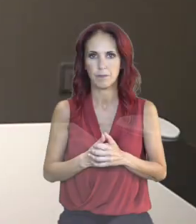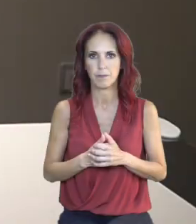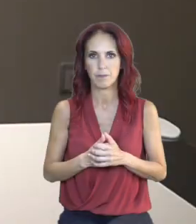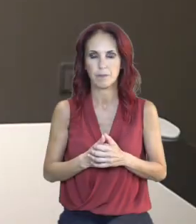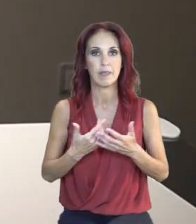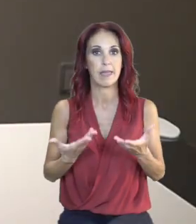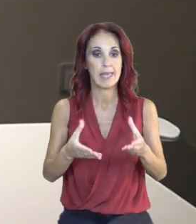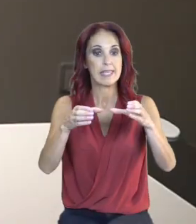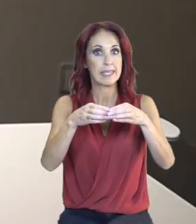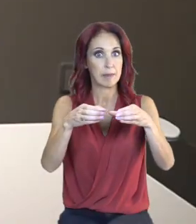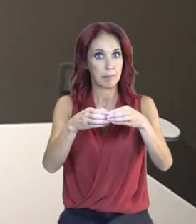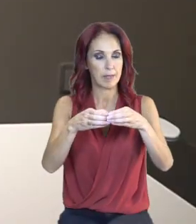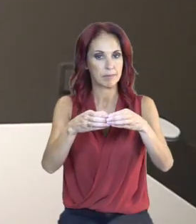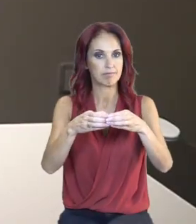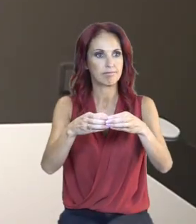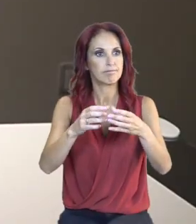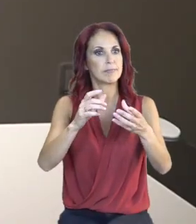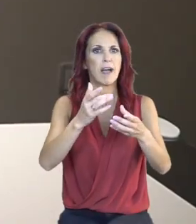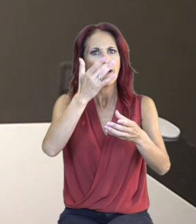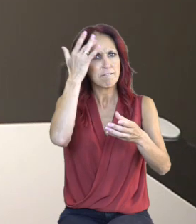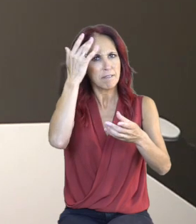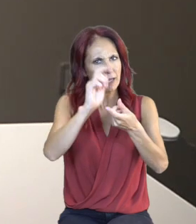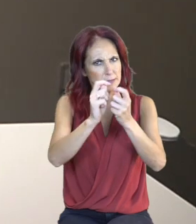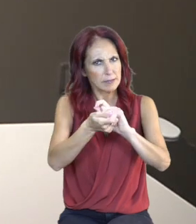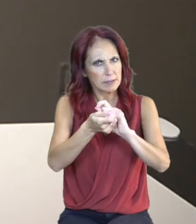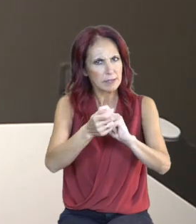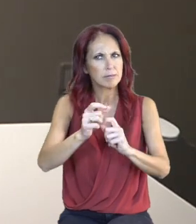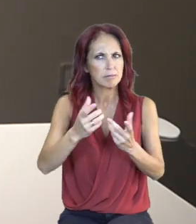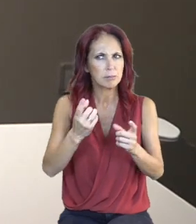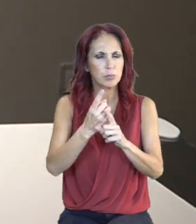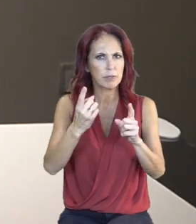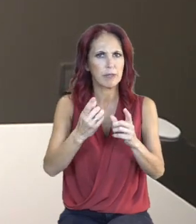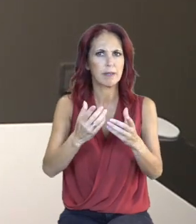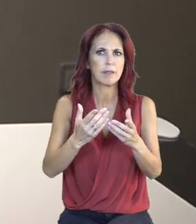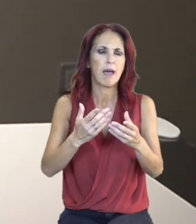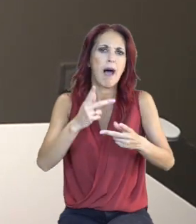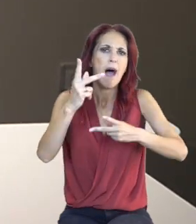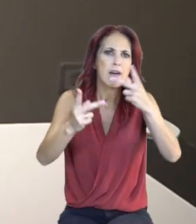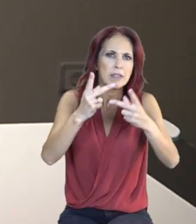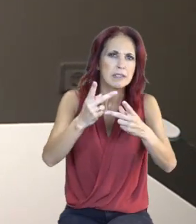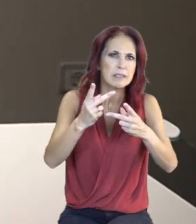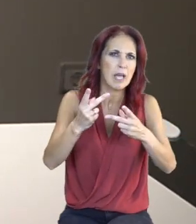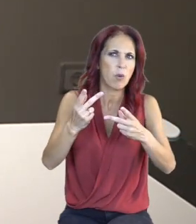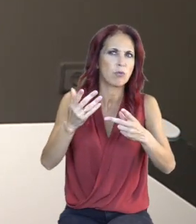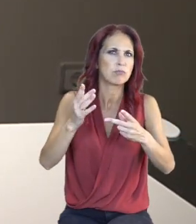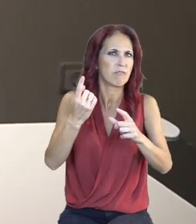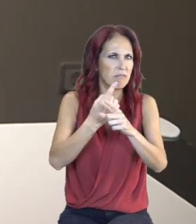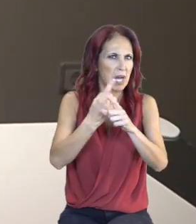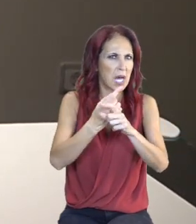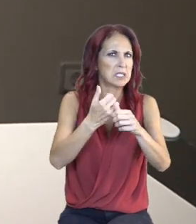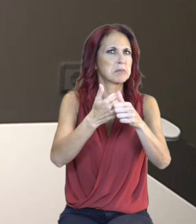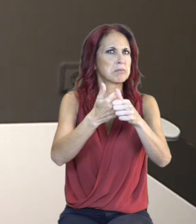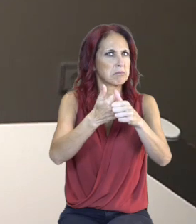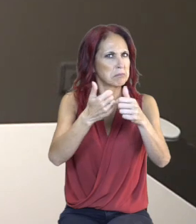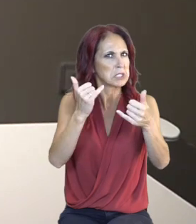Quanto à equipa, a adaptação foi fácil e rápida porque grande parte dos nossos processos já eram de forma digital, apenas as